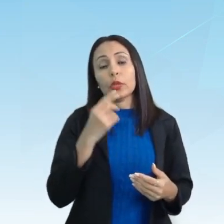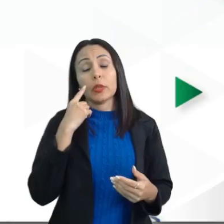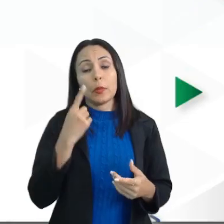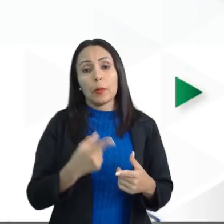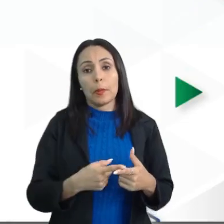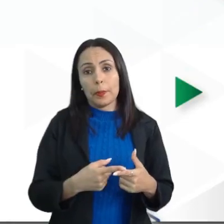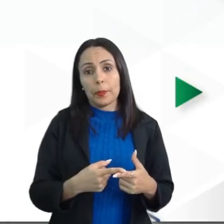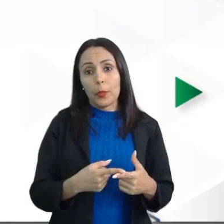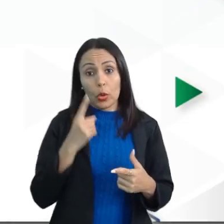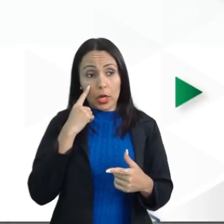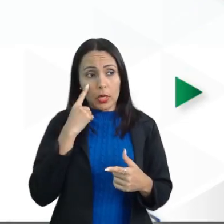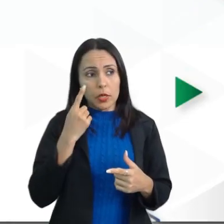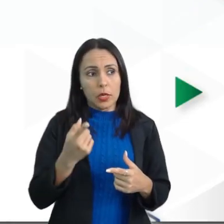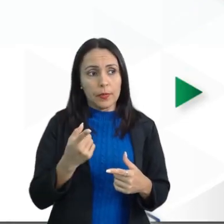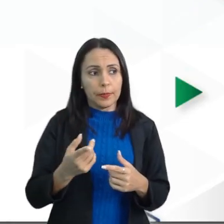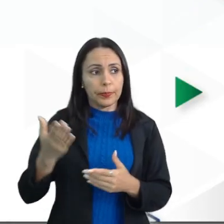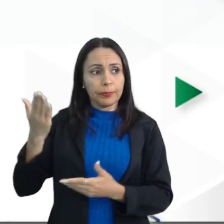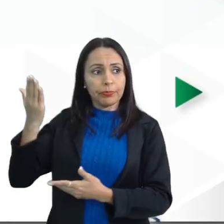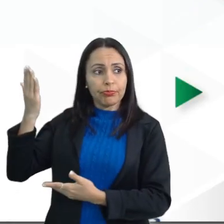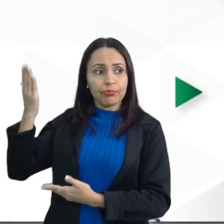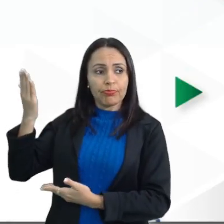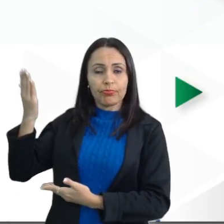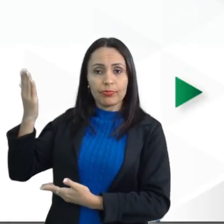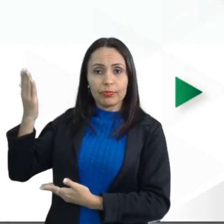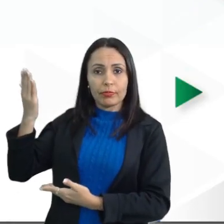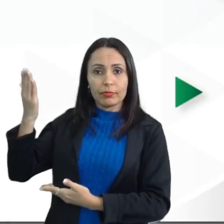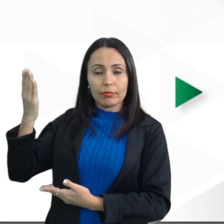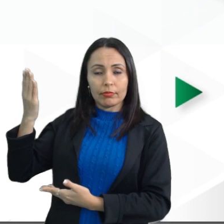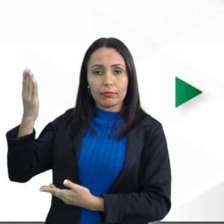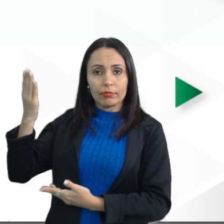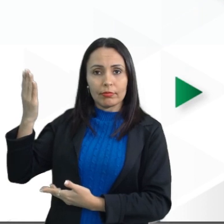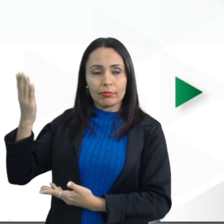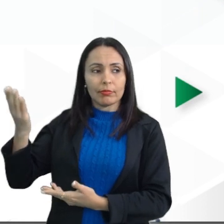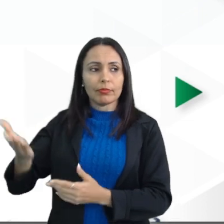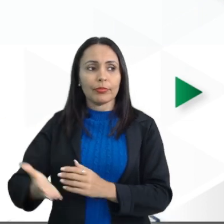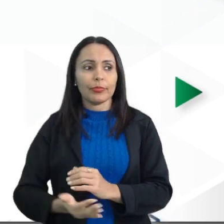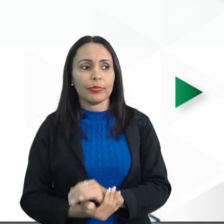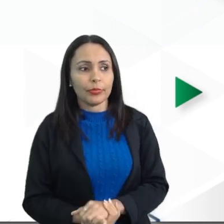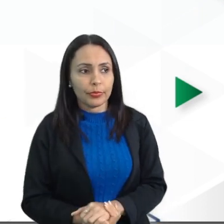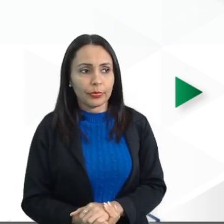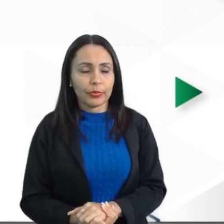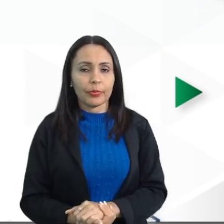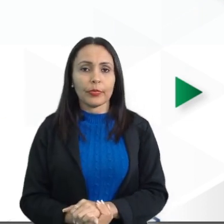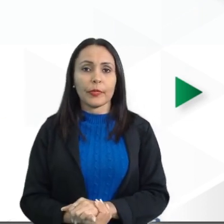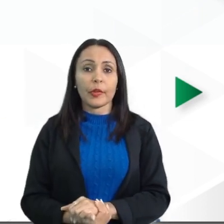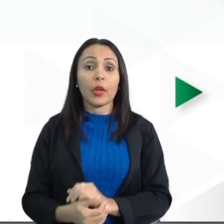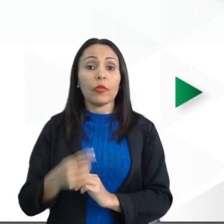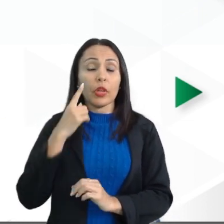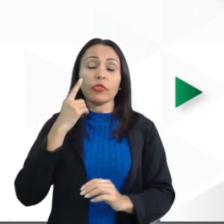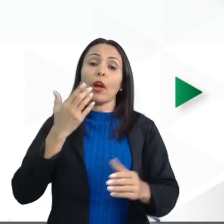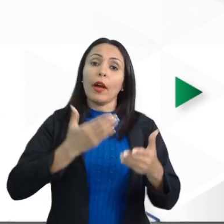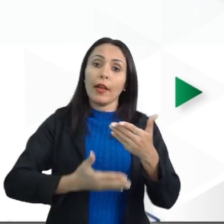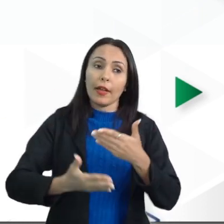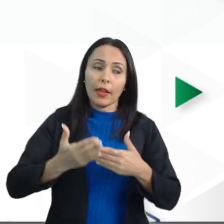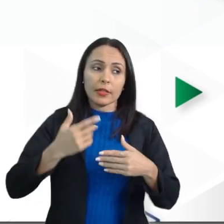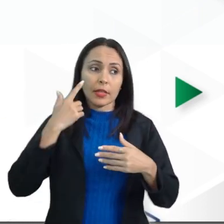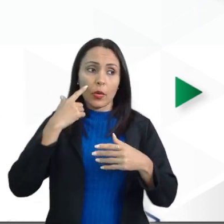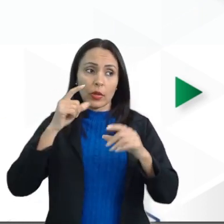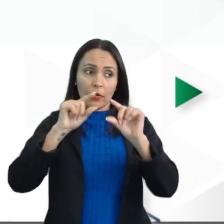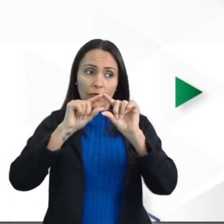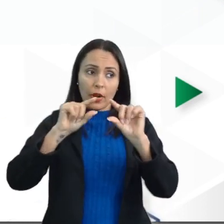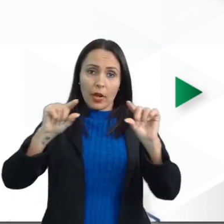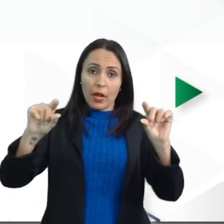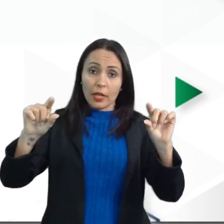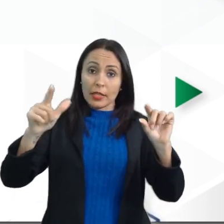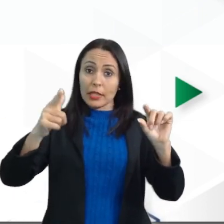favor. Então, olhem aí, vejam, viu sorvete e gosta de sorvete. Então, veja só a relação. Em um, nós não